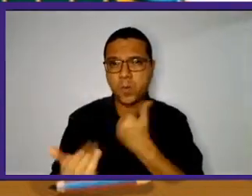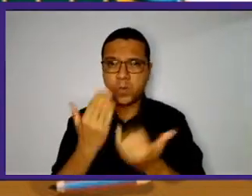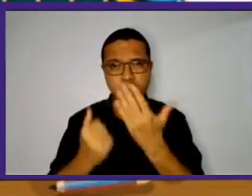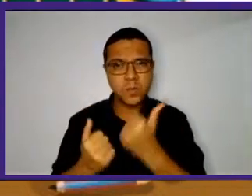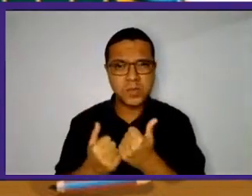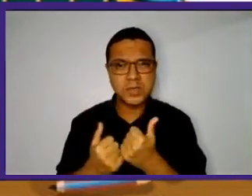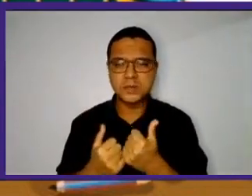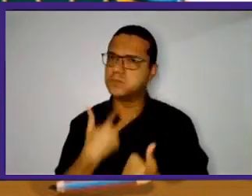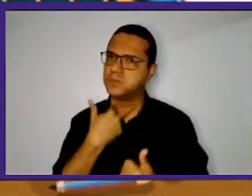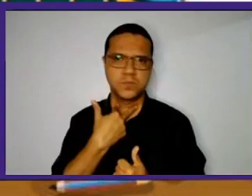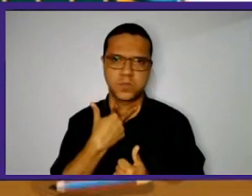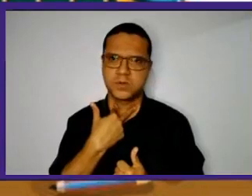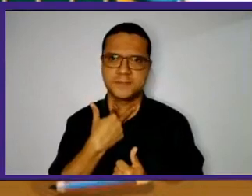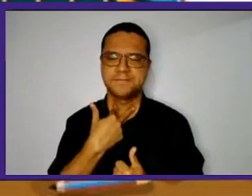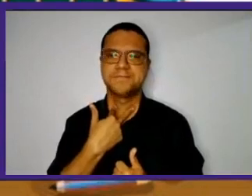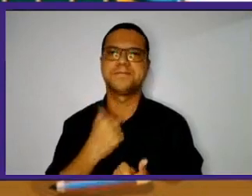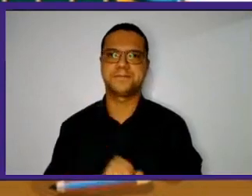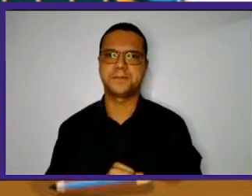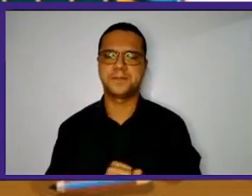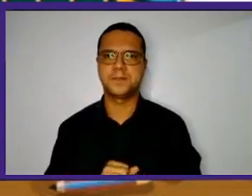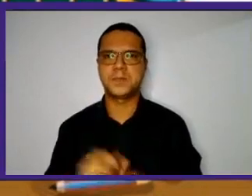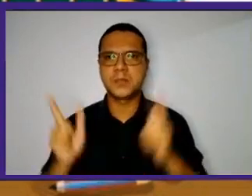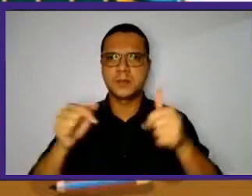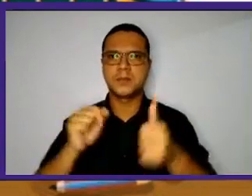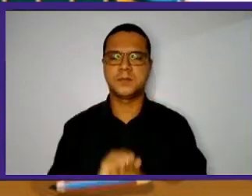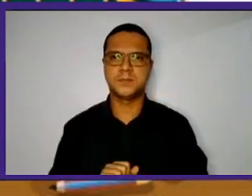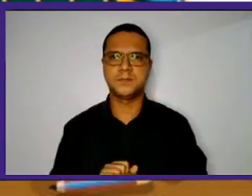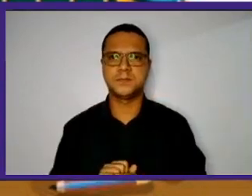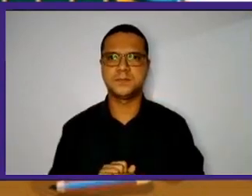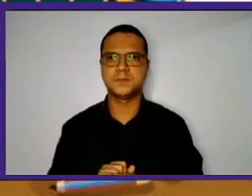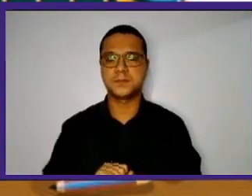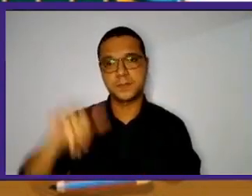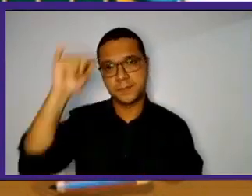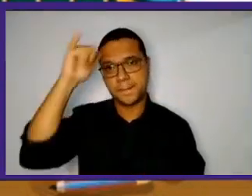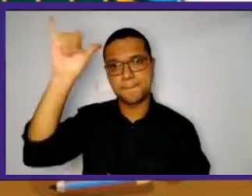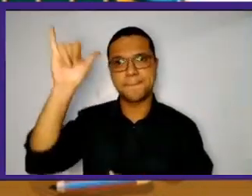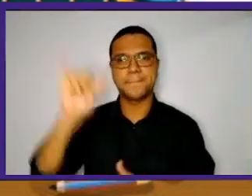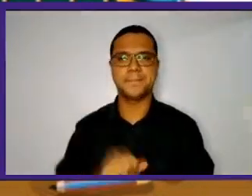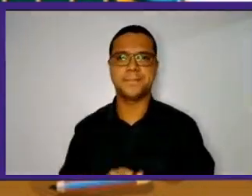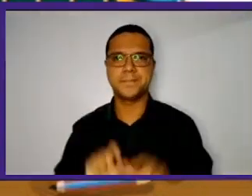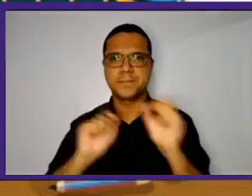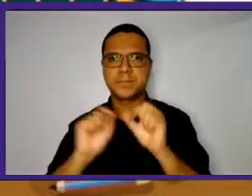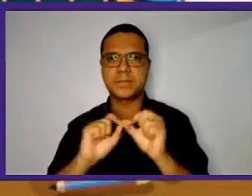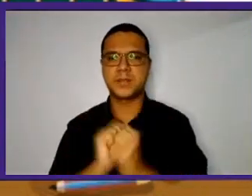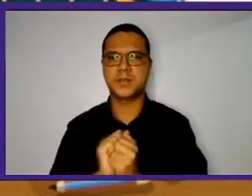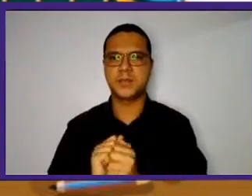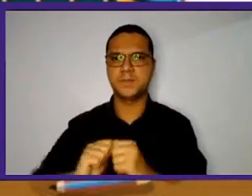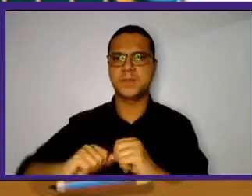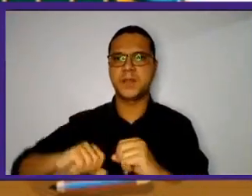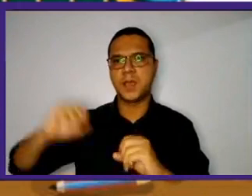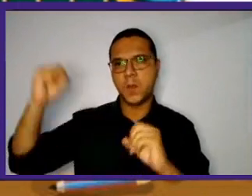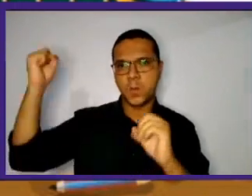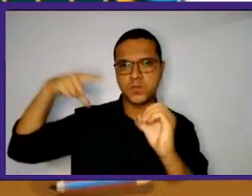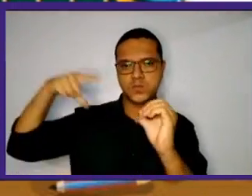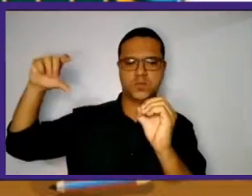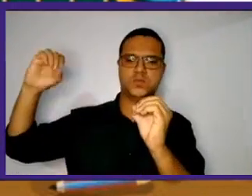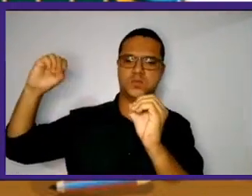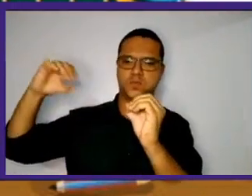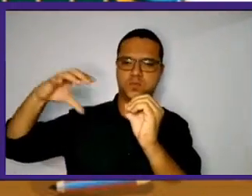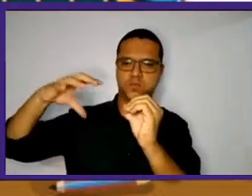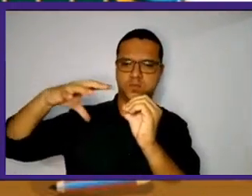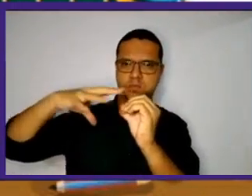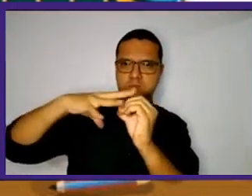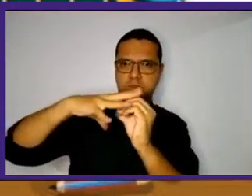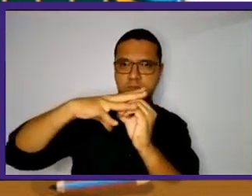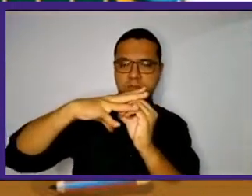cru. Não tinha condições. Certo? Então, ela impede que os raios nocivos venham e justamente faça esse